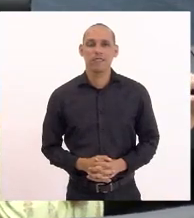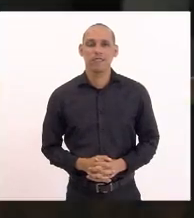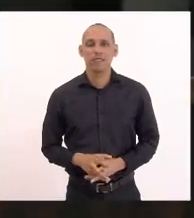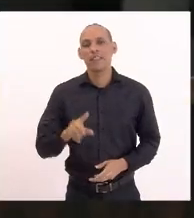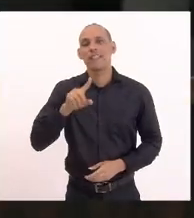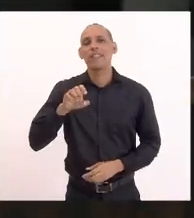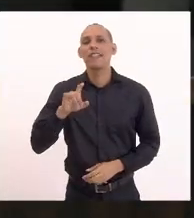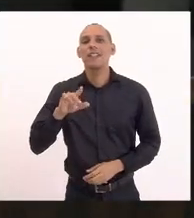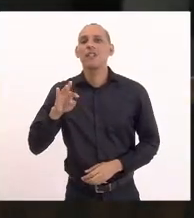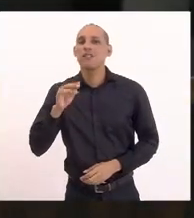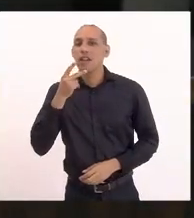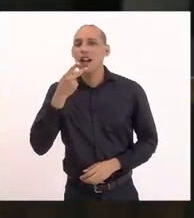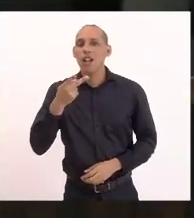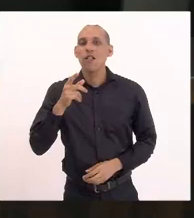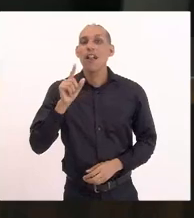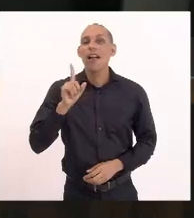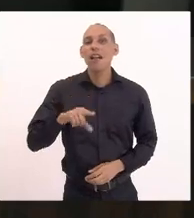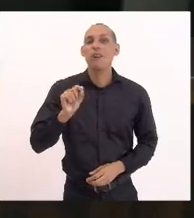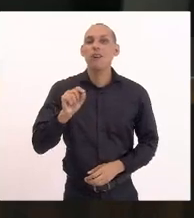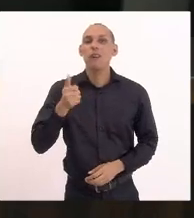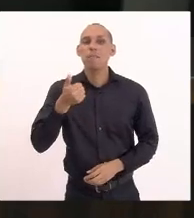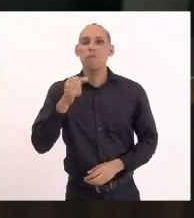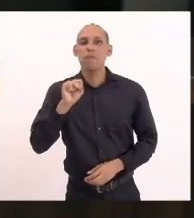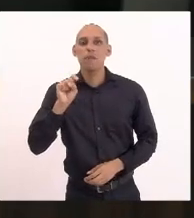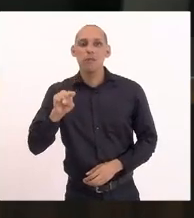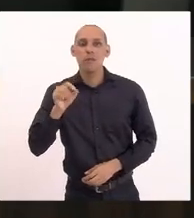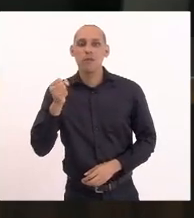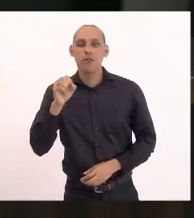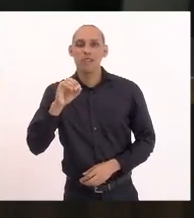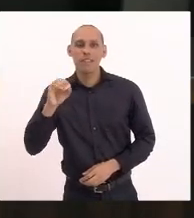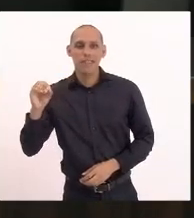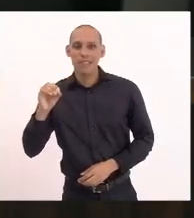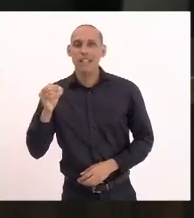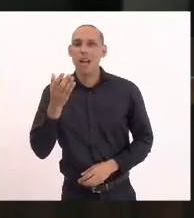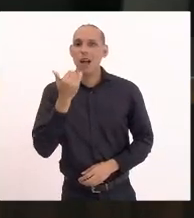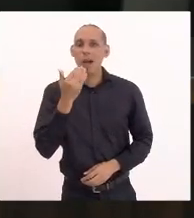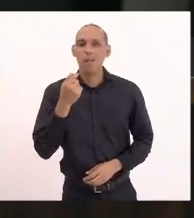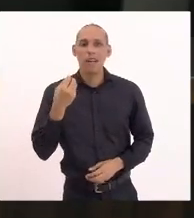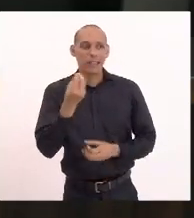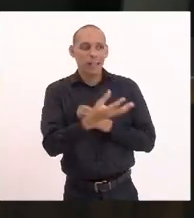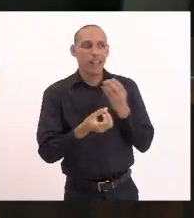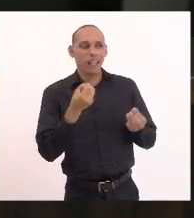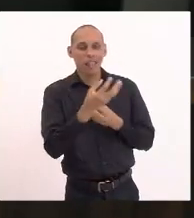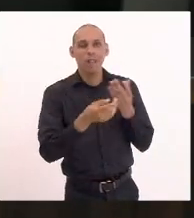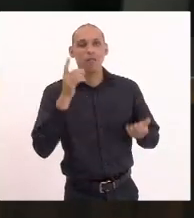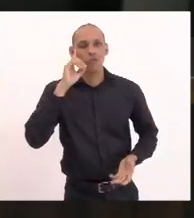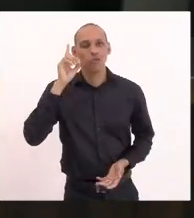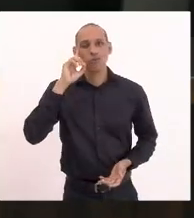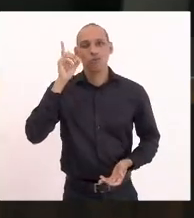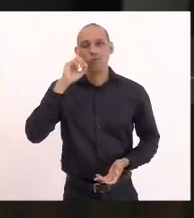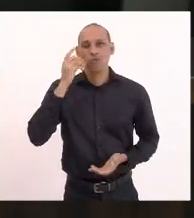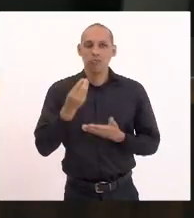Zelito está dizendo aqui que serão 1.800 refeições por dia que ele está fazendo doação lá para o município de